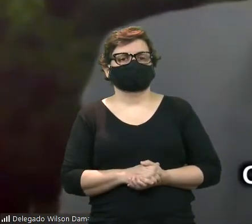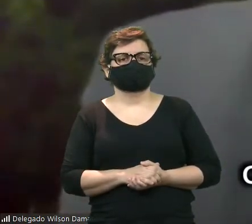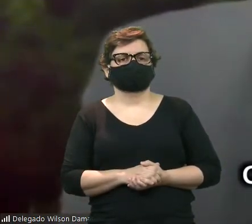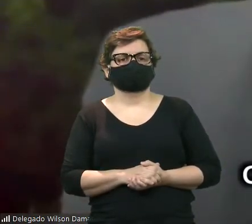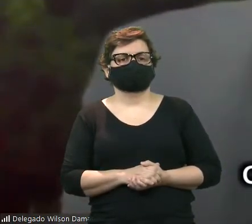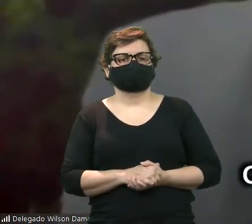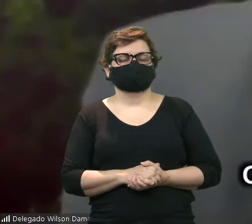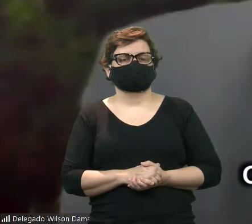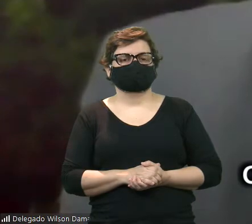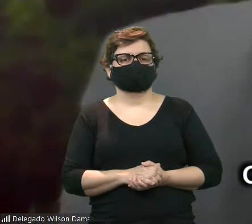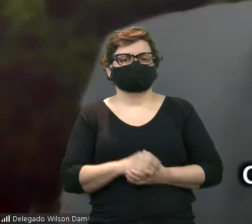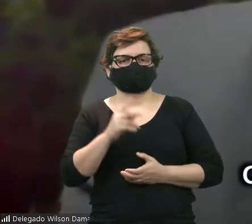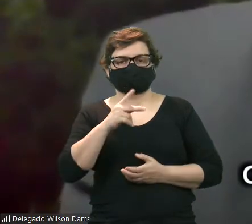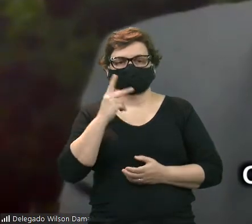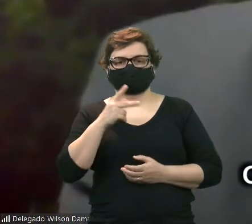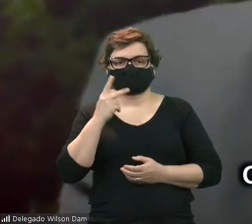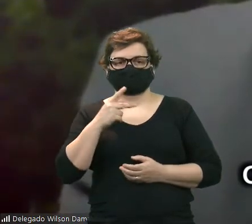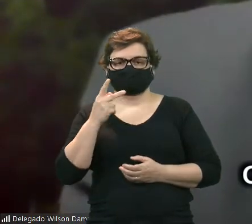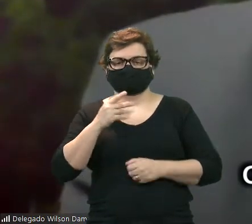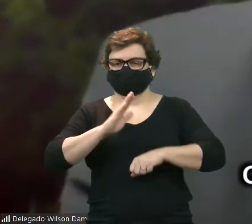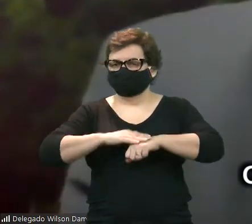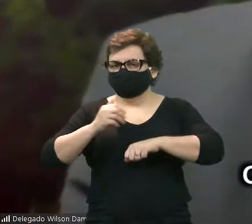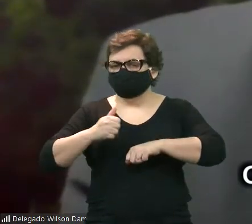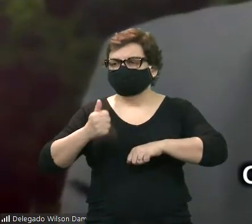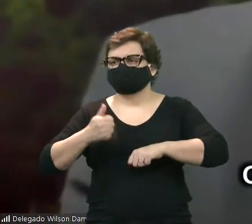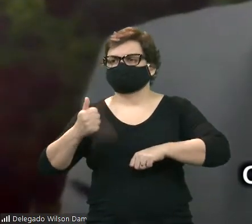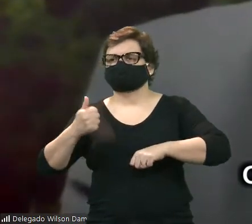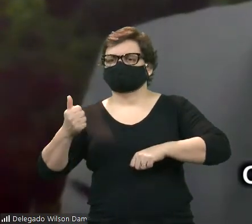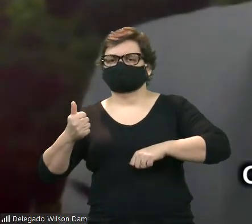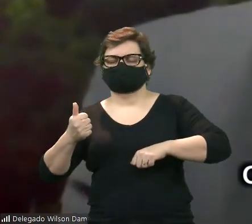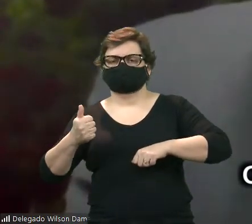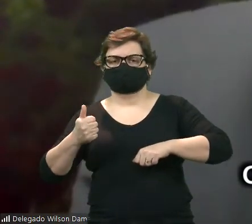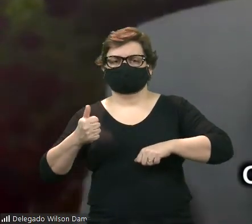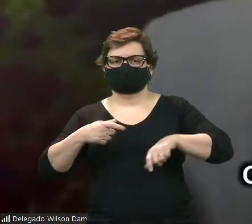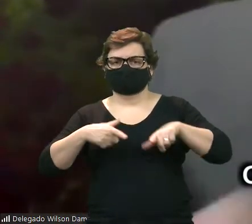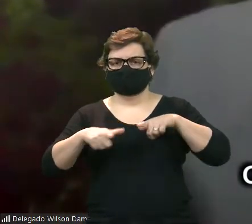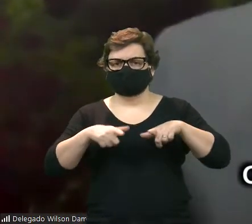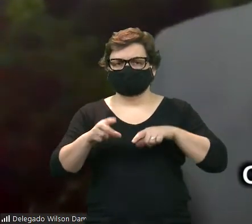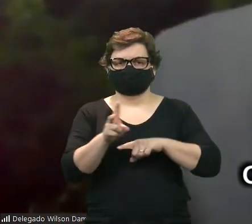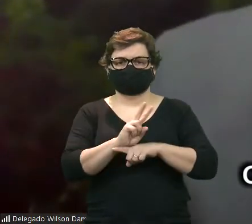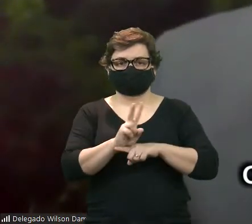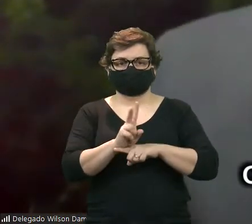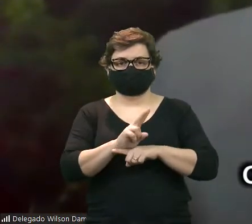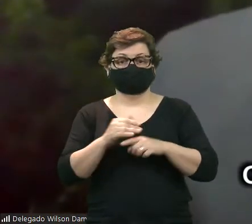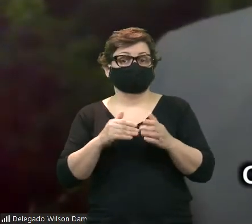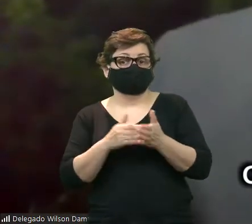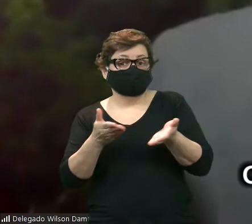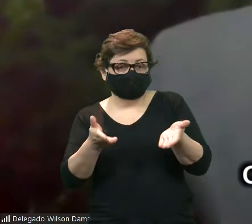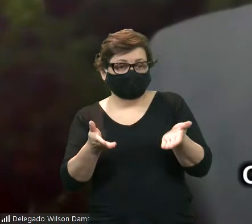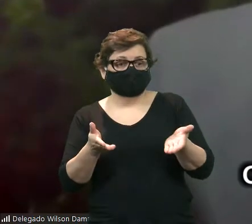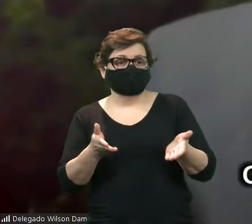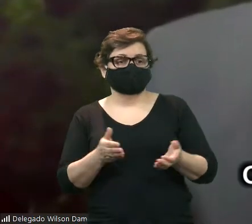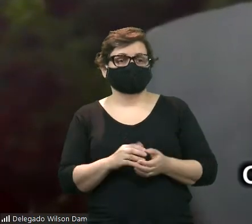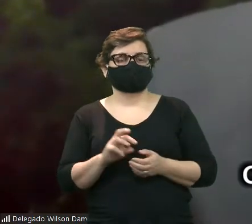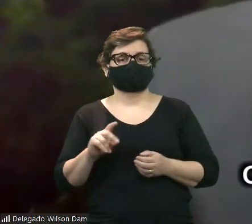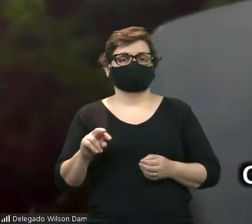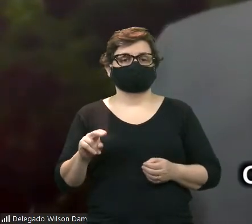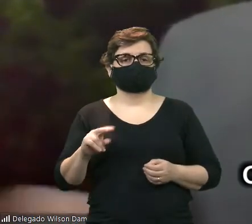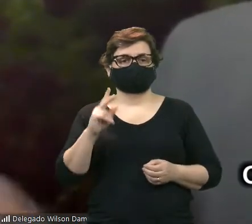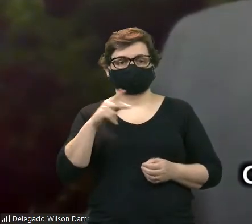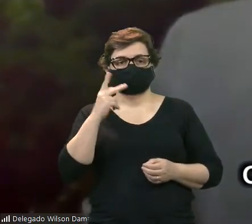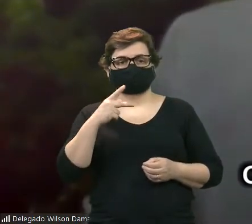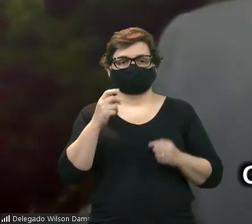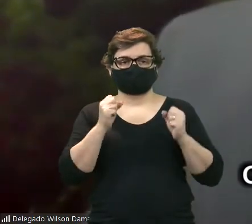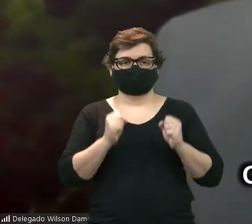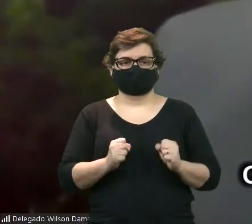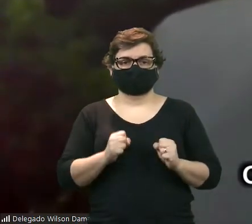na justificativa, otimização e padronização dos procedimentos fiscalizatórios. Até aí, como foi bem dito aqui, pode